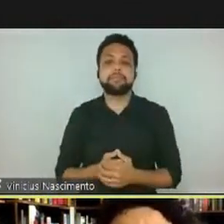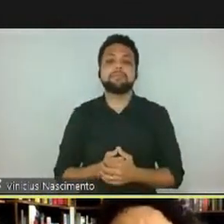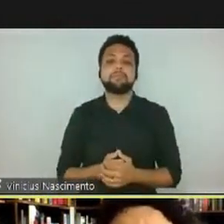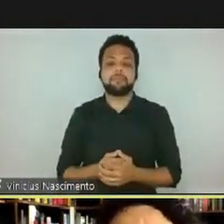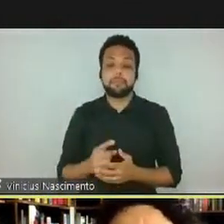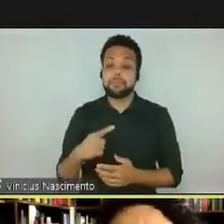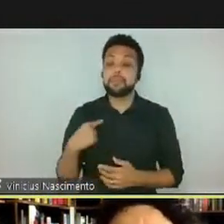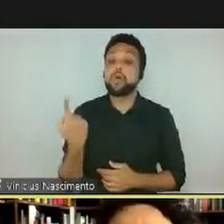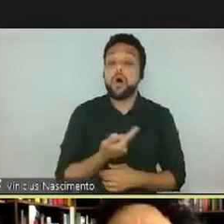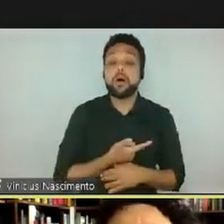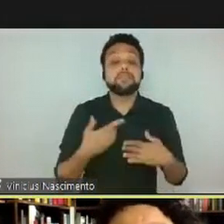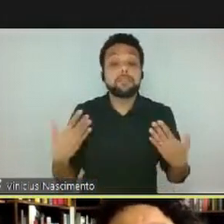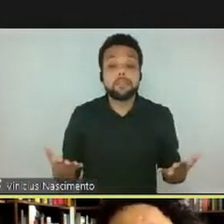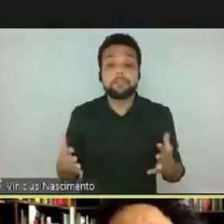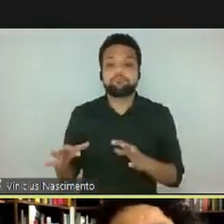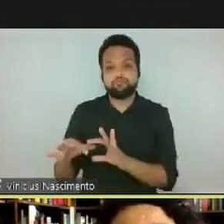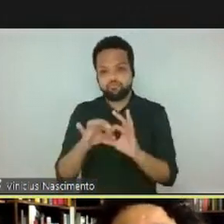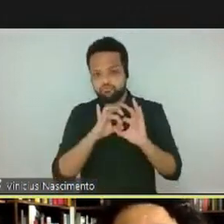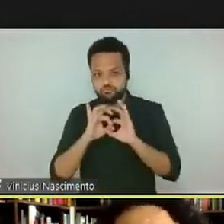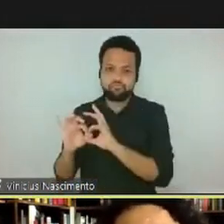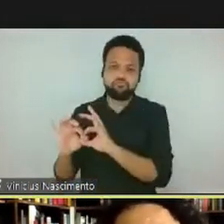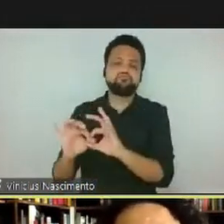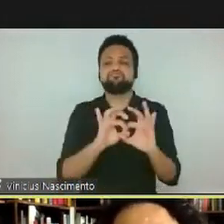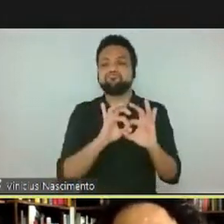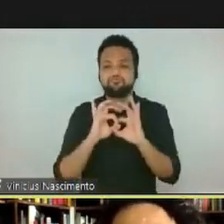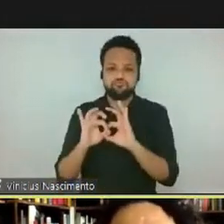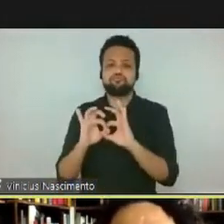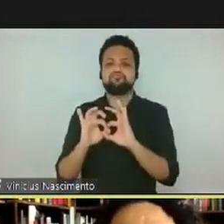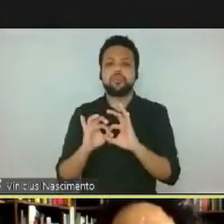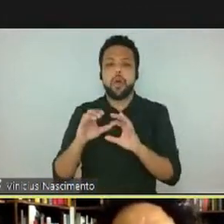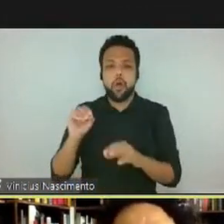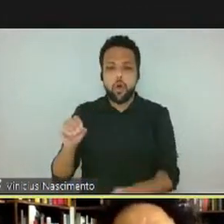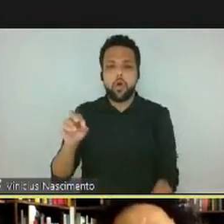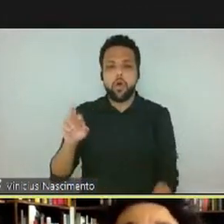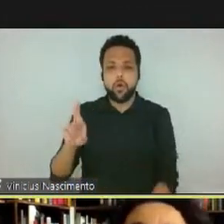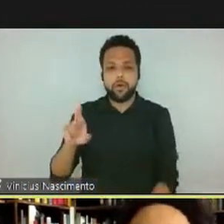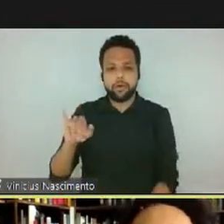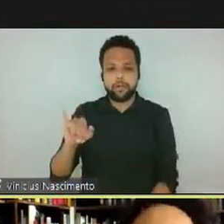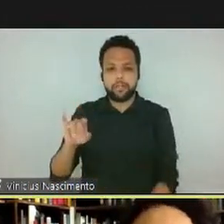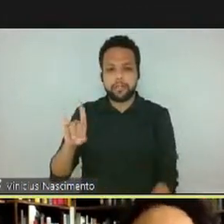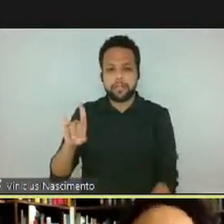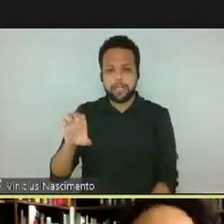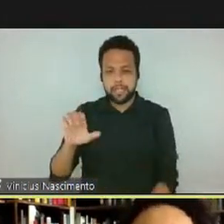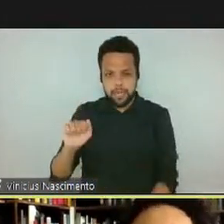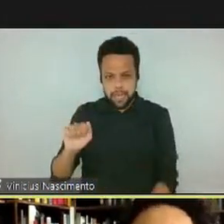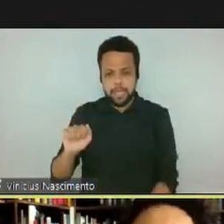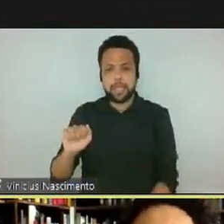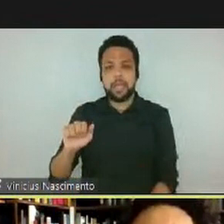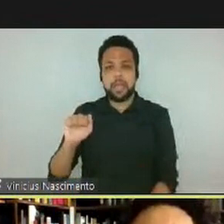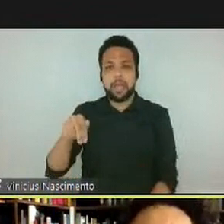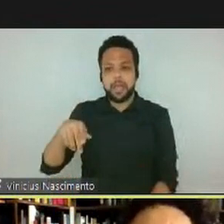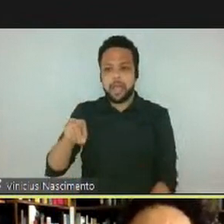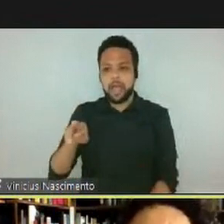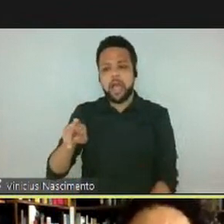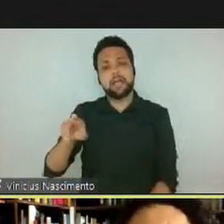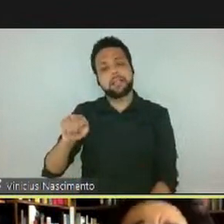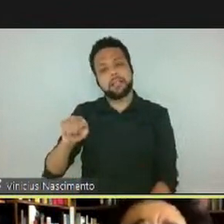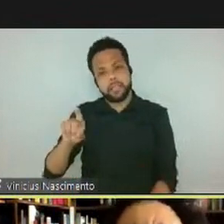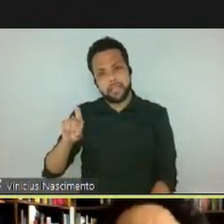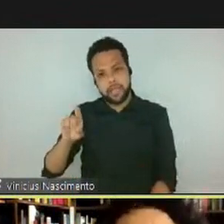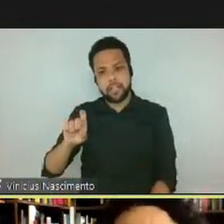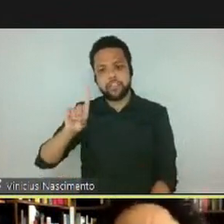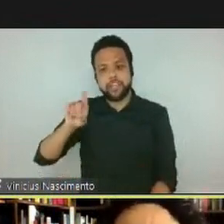nos unimos a Aurideia Andrade, que é uma ex-participante de um projeto social de